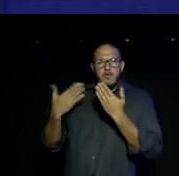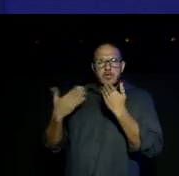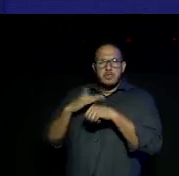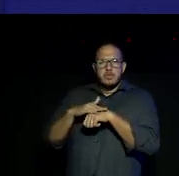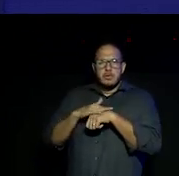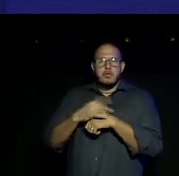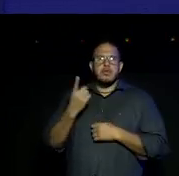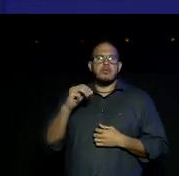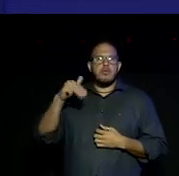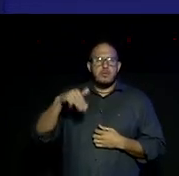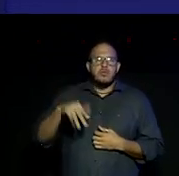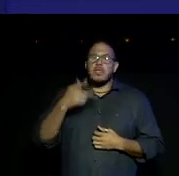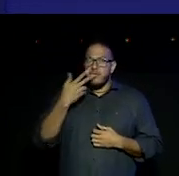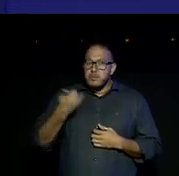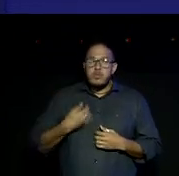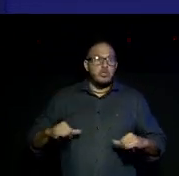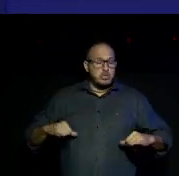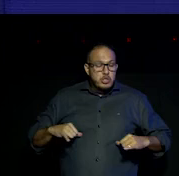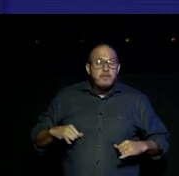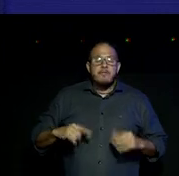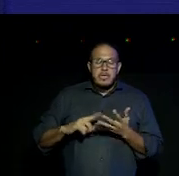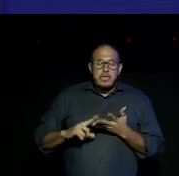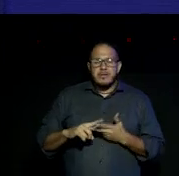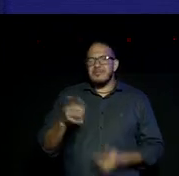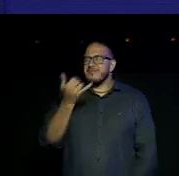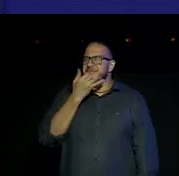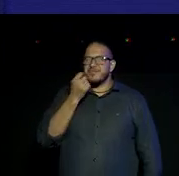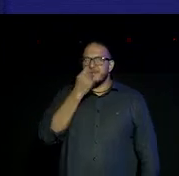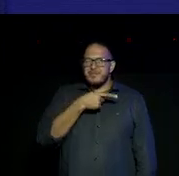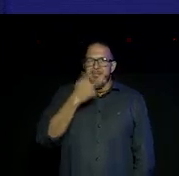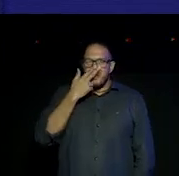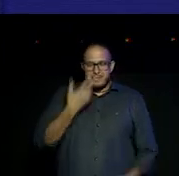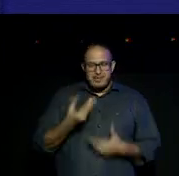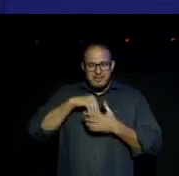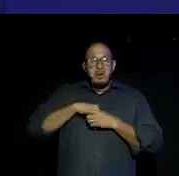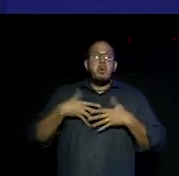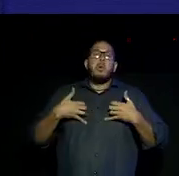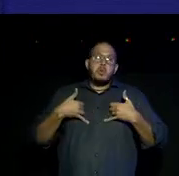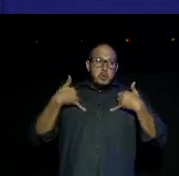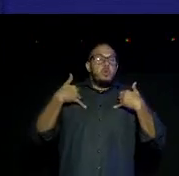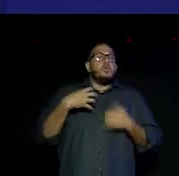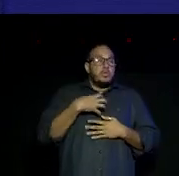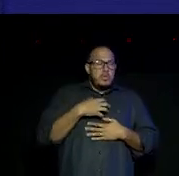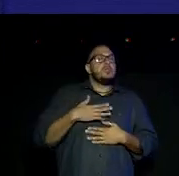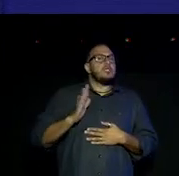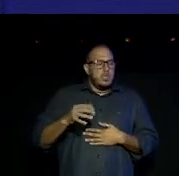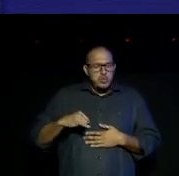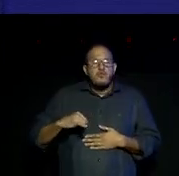10 minutos, ela já está te contando o quanto ela sofreu. Isso é engraçado. Tem quase que um orgulho do sofrimento, como se isso